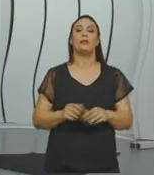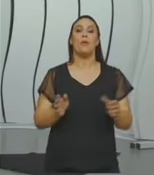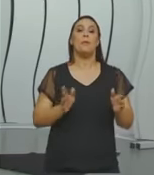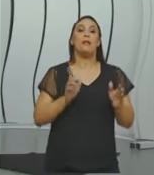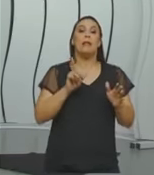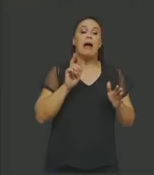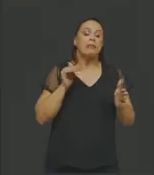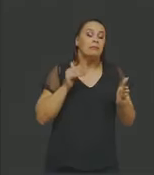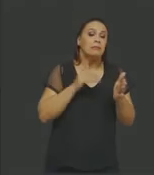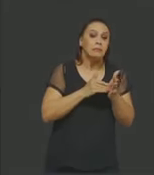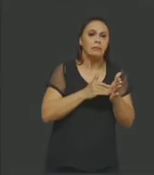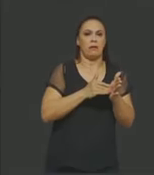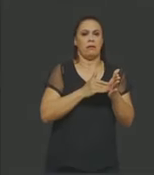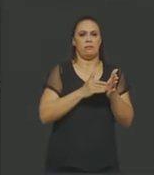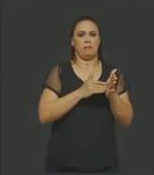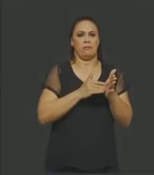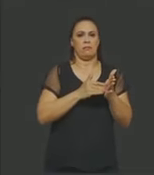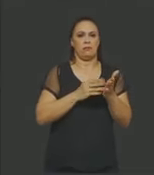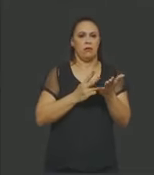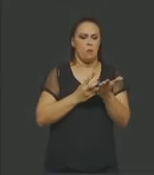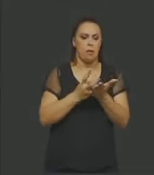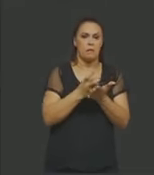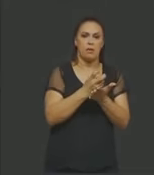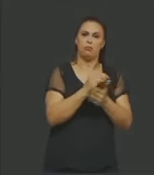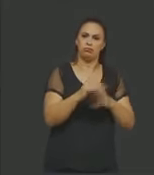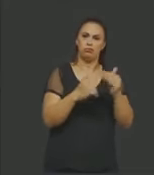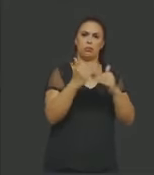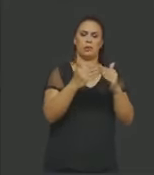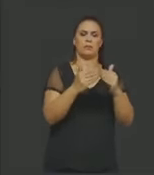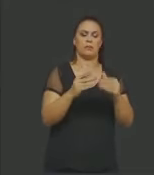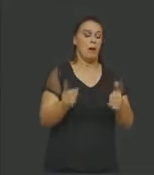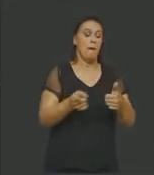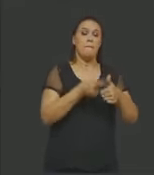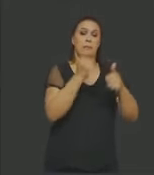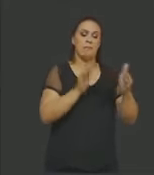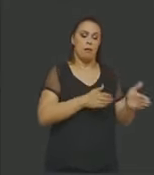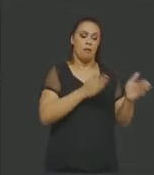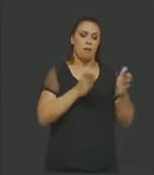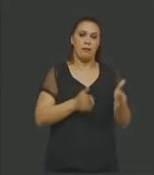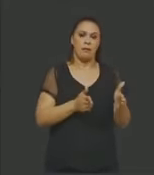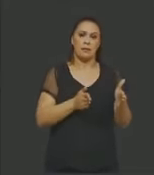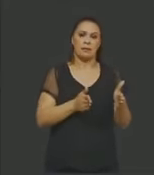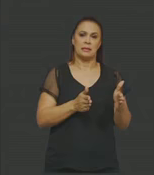de segmentação ou clivagem.